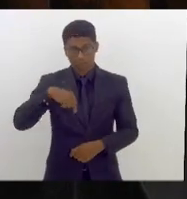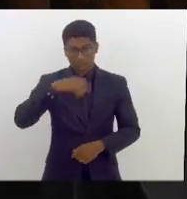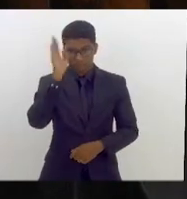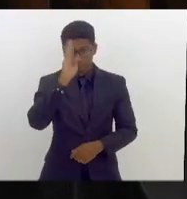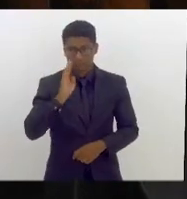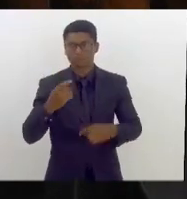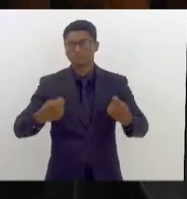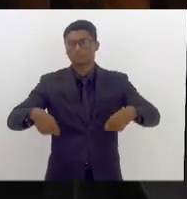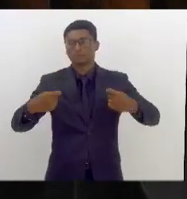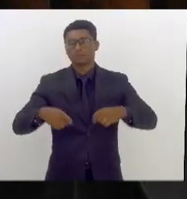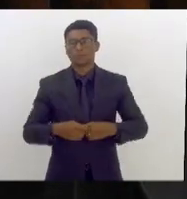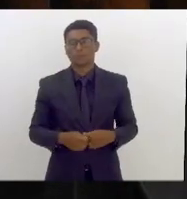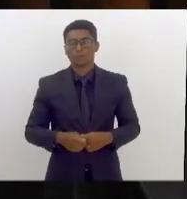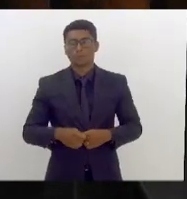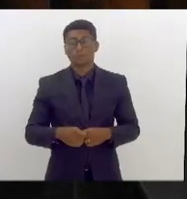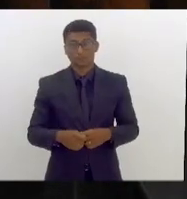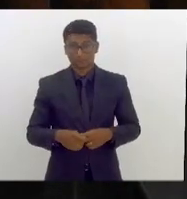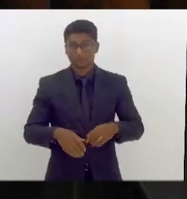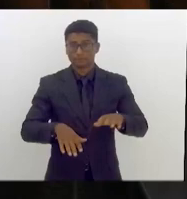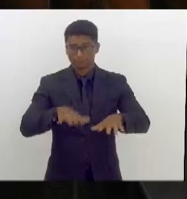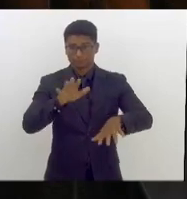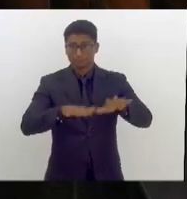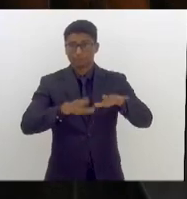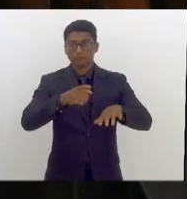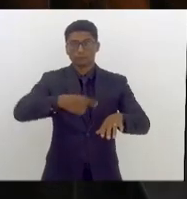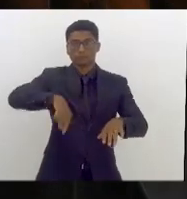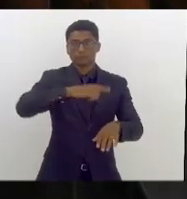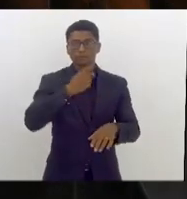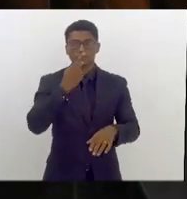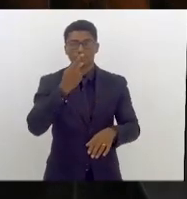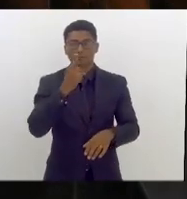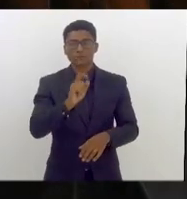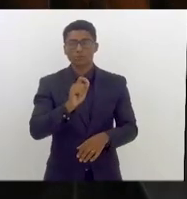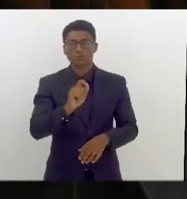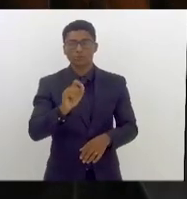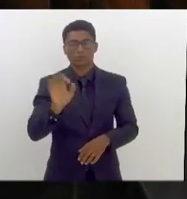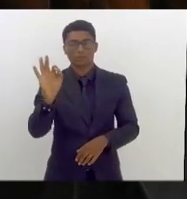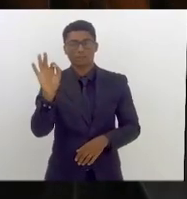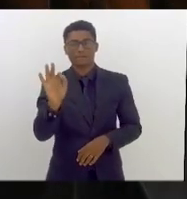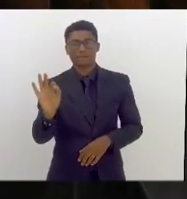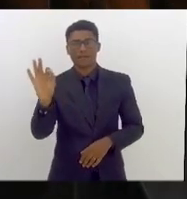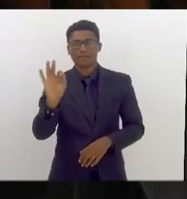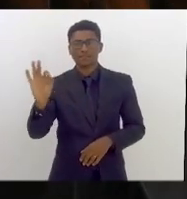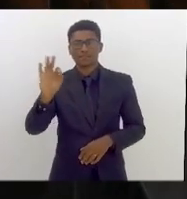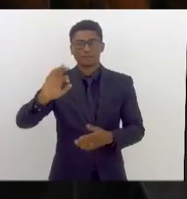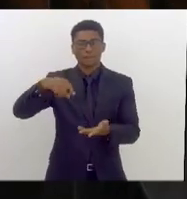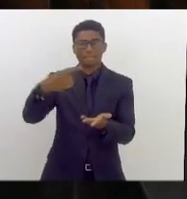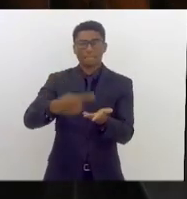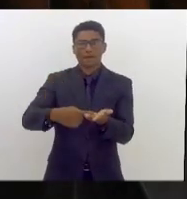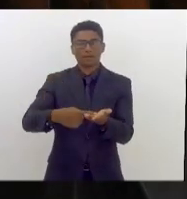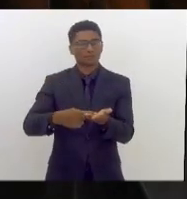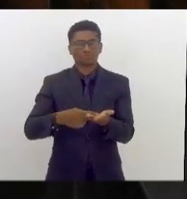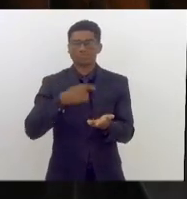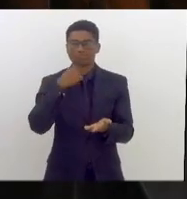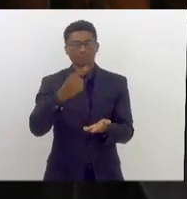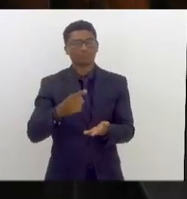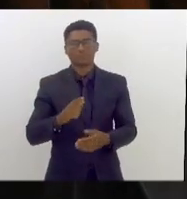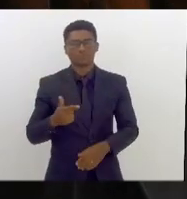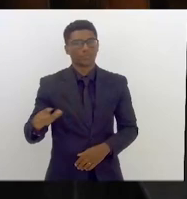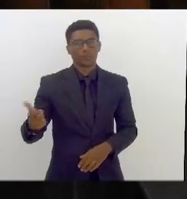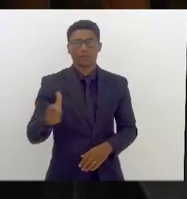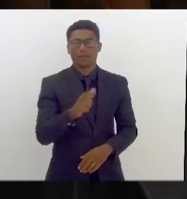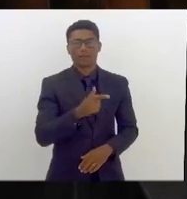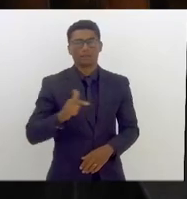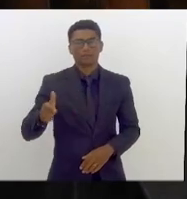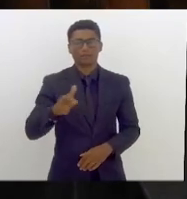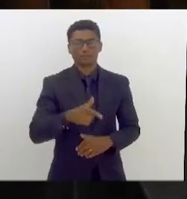que chamamos aqui, muitas vezes, de pacto federativo é algo inexistente no Brasil. Não existe pacto federativo